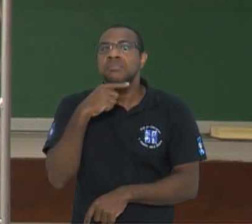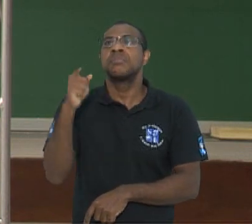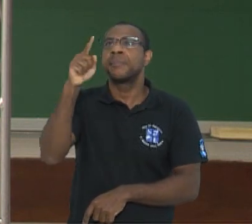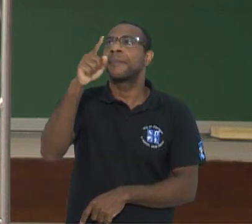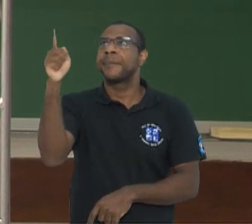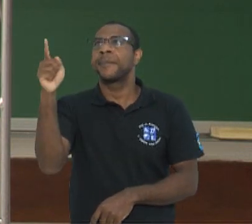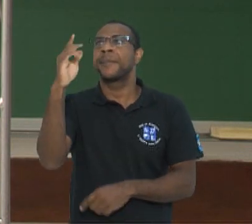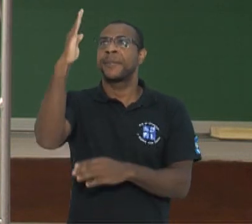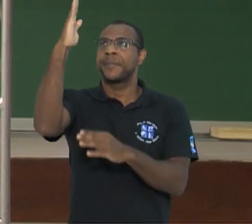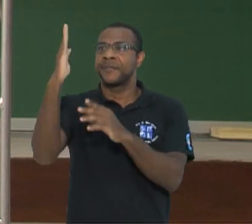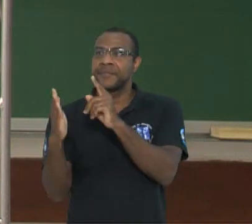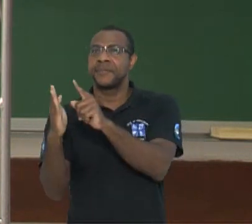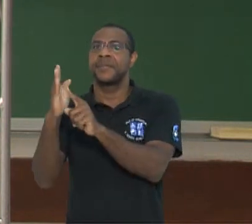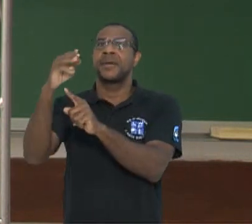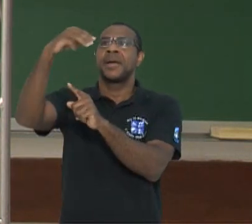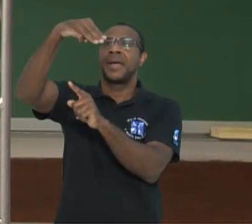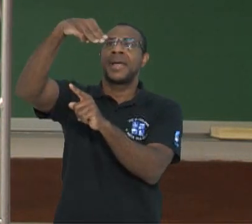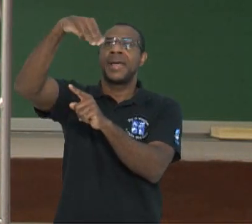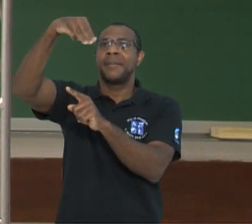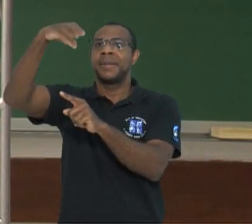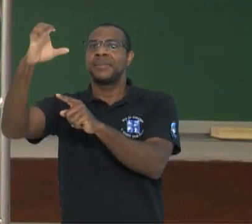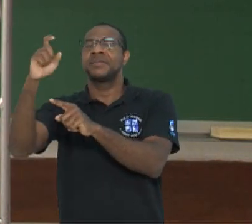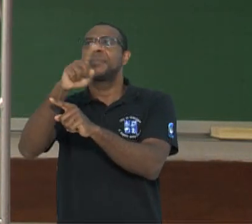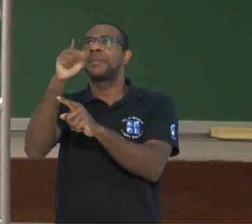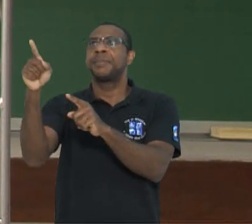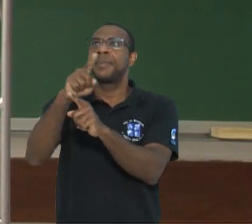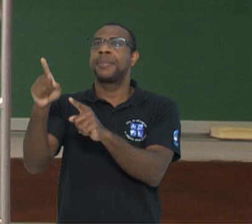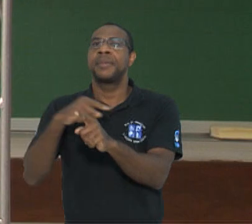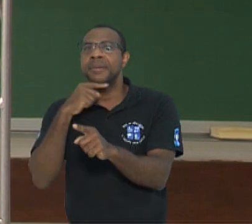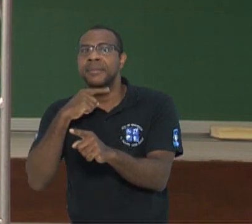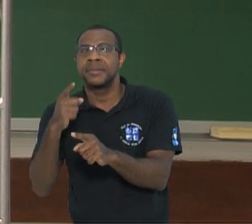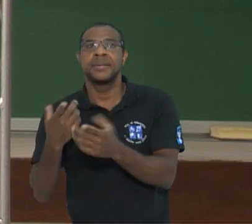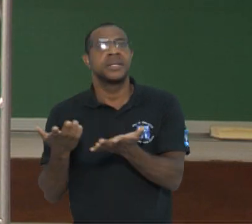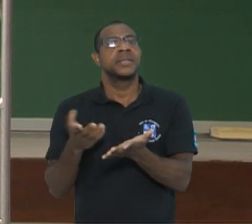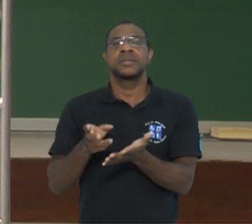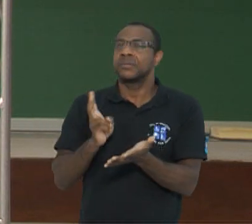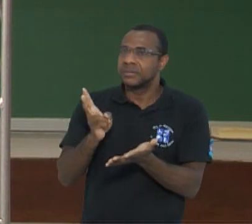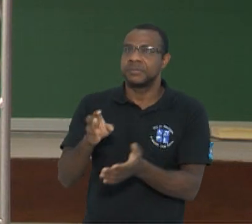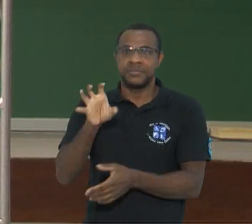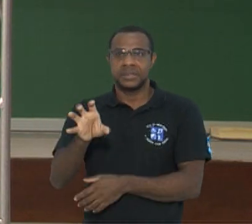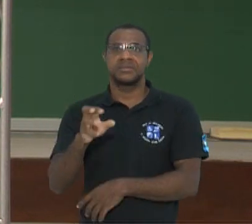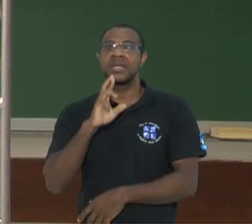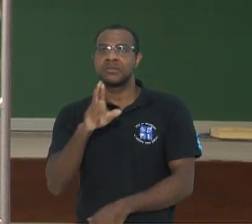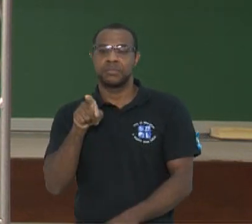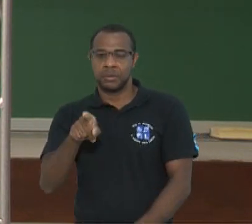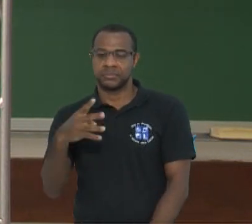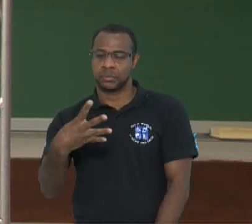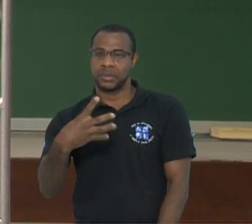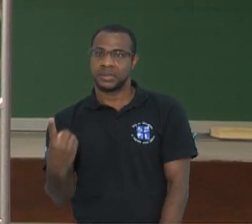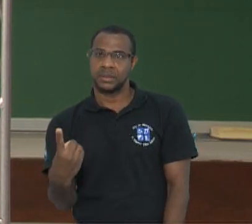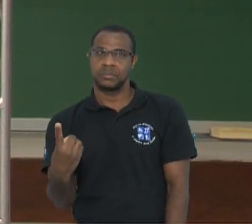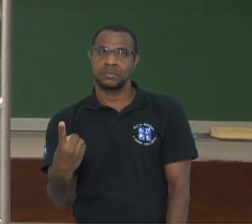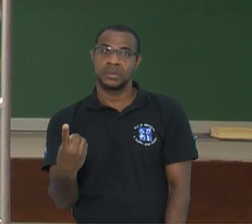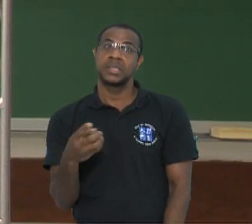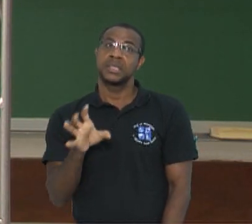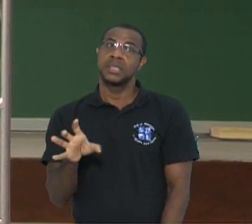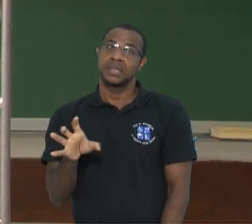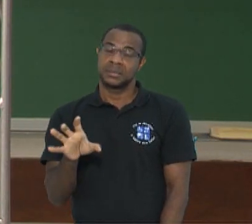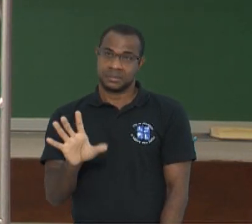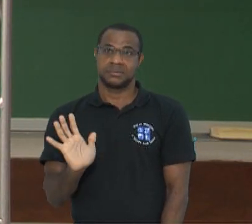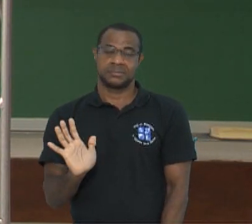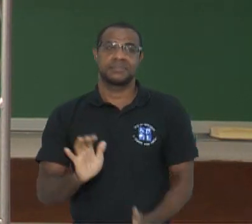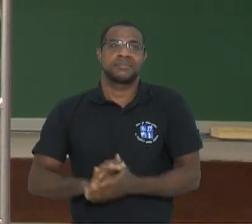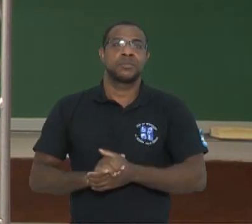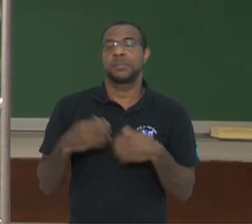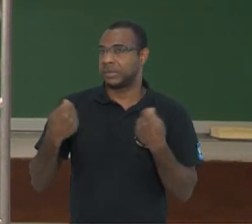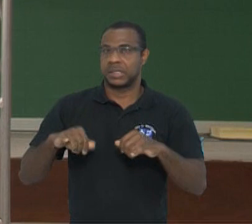qualquer. A distância focal é 2 vezes raiz quadrada de 41. Tá bom? Deixa assim mesmo e não precisa sofrer por